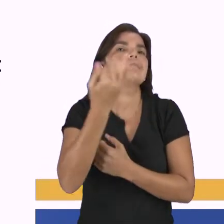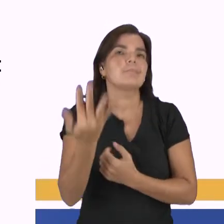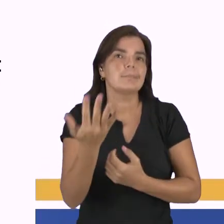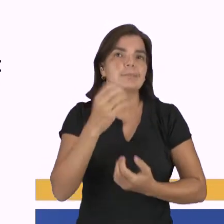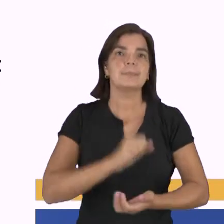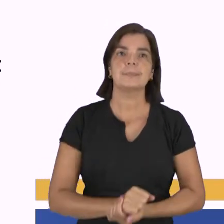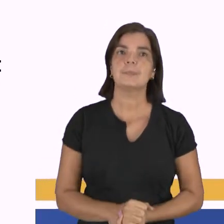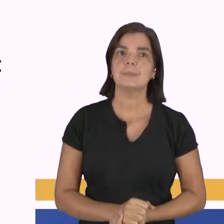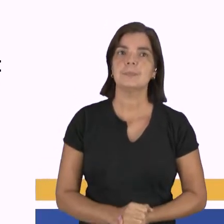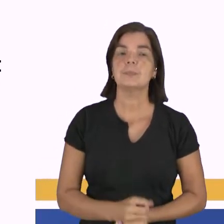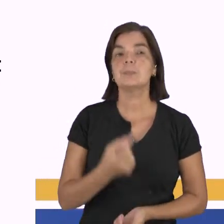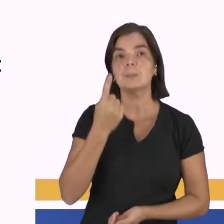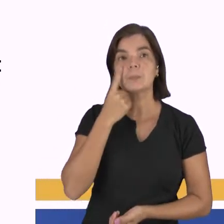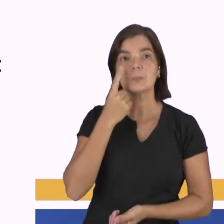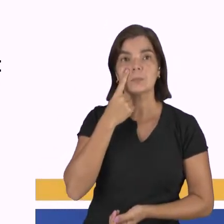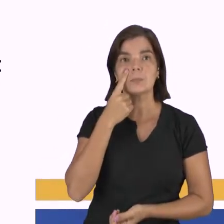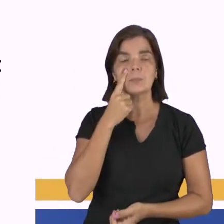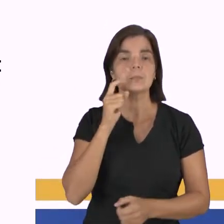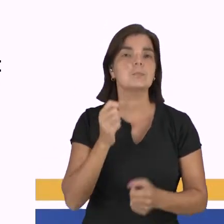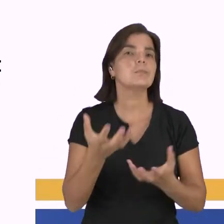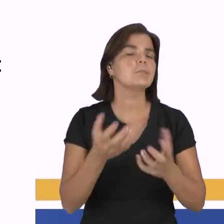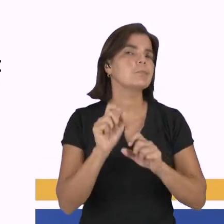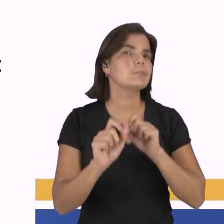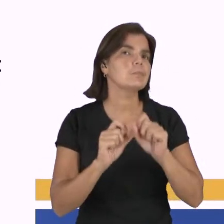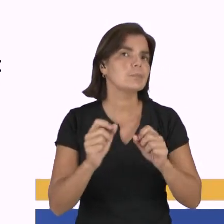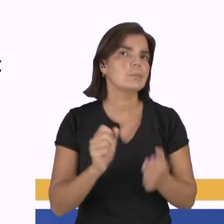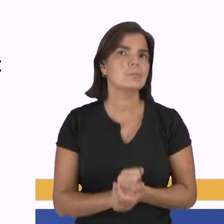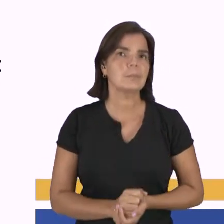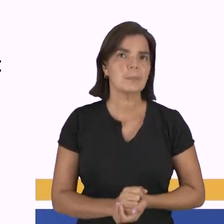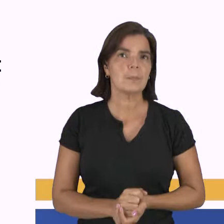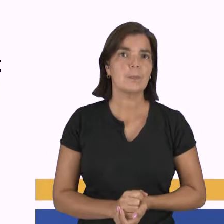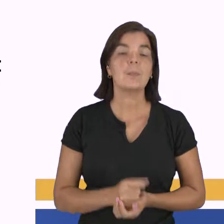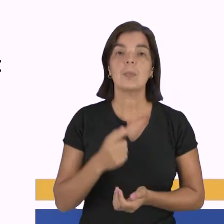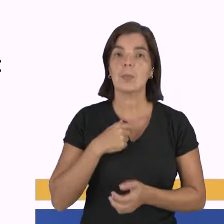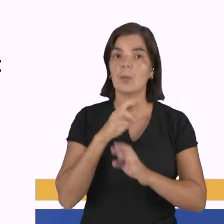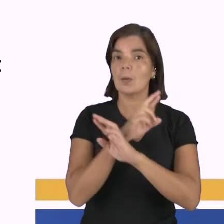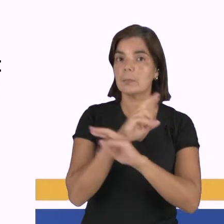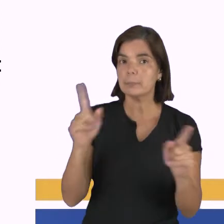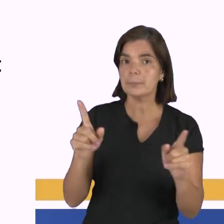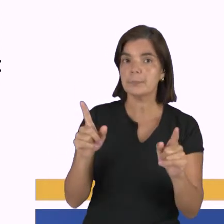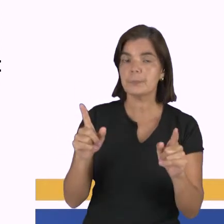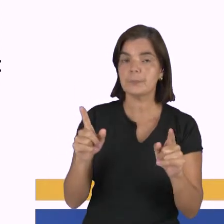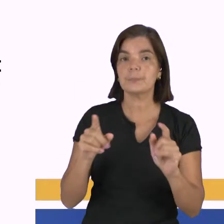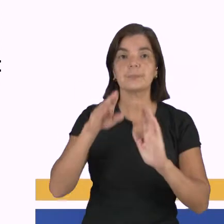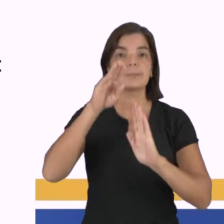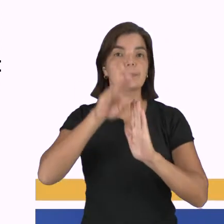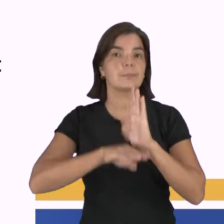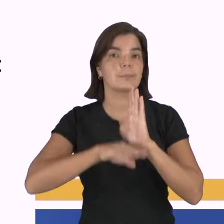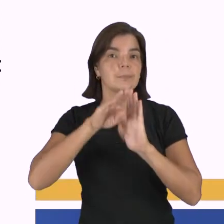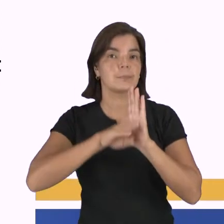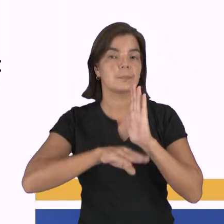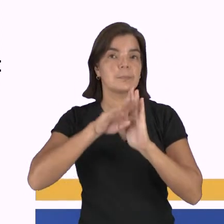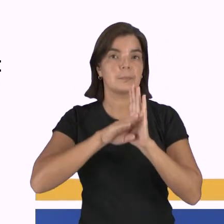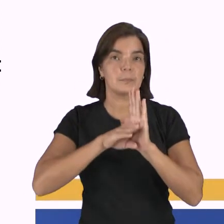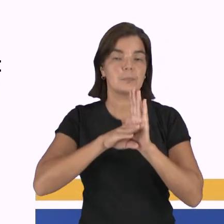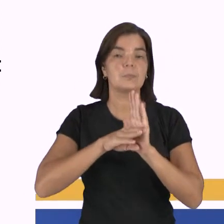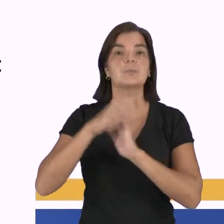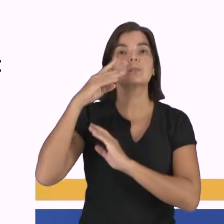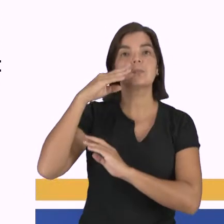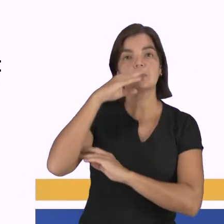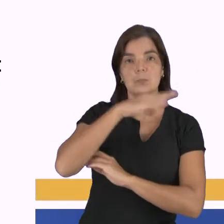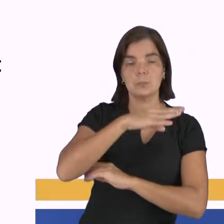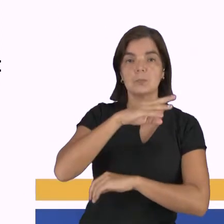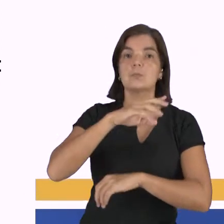opções correto Observe bem o que que a gente tá querendo a gente quer a diferença que é subtrair tá a